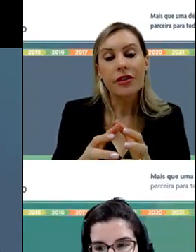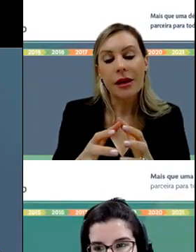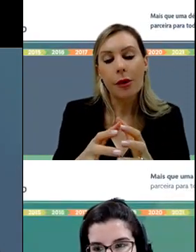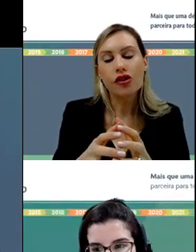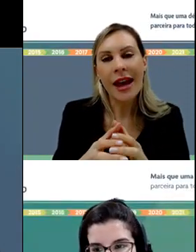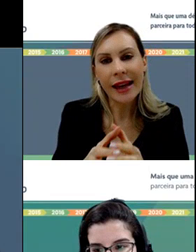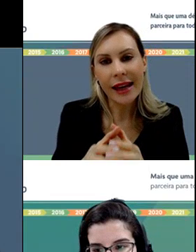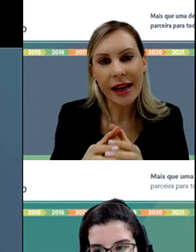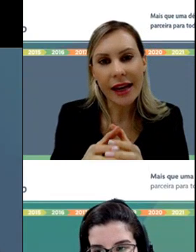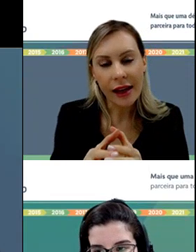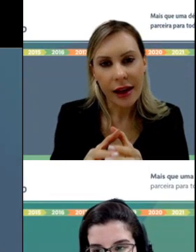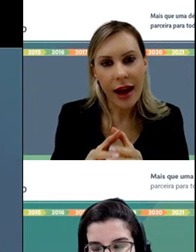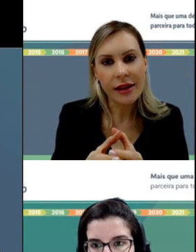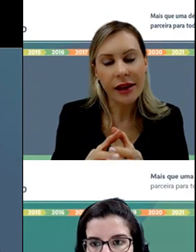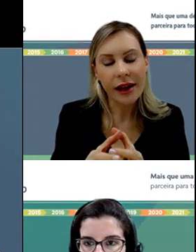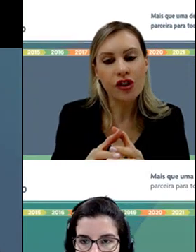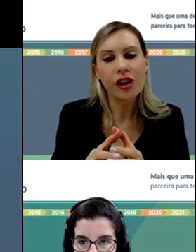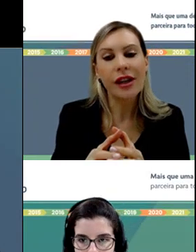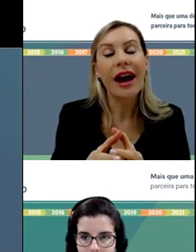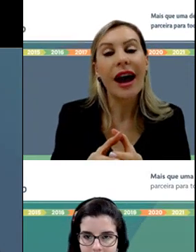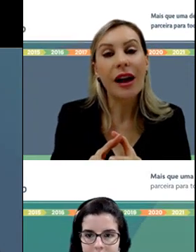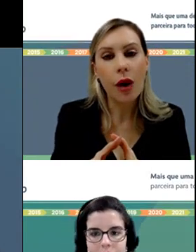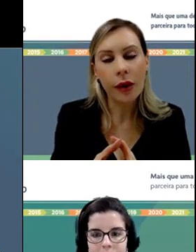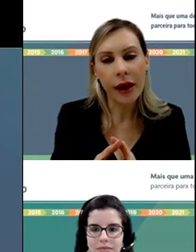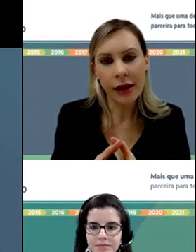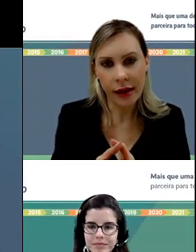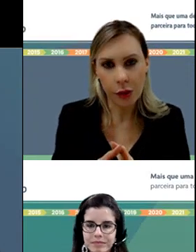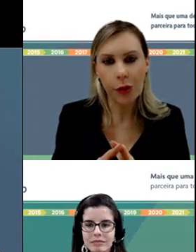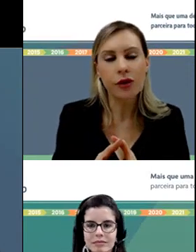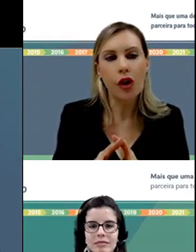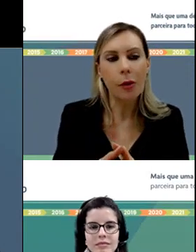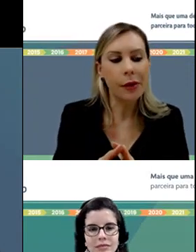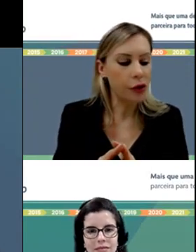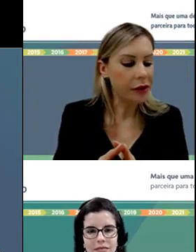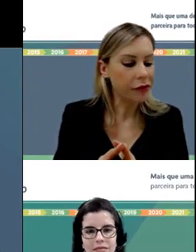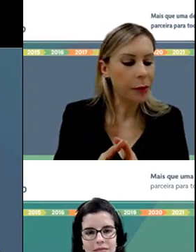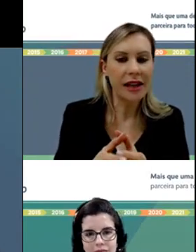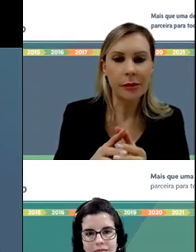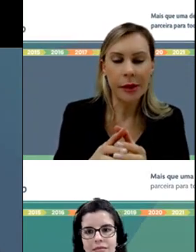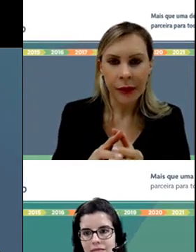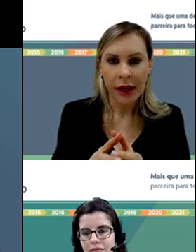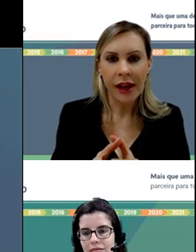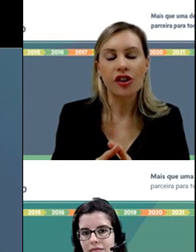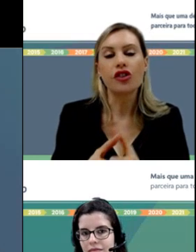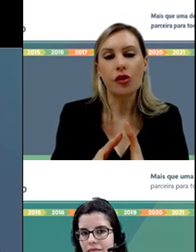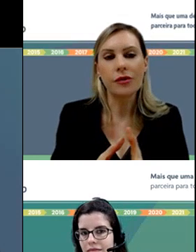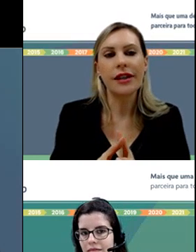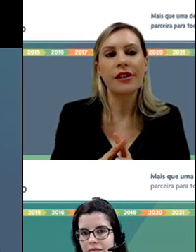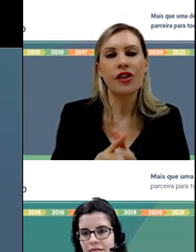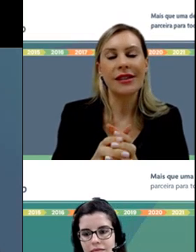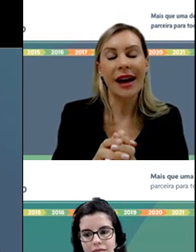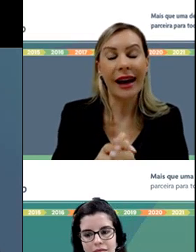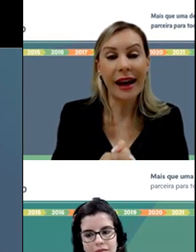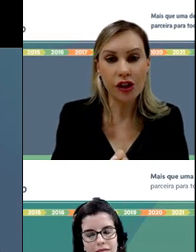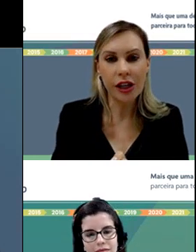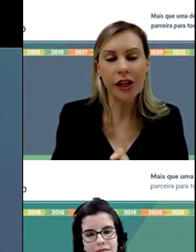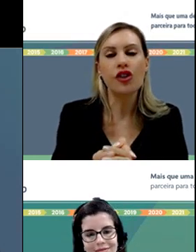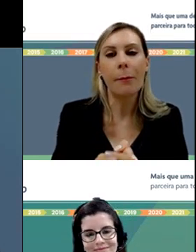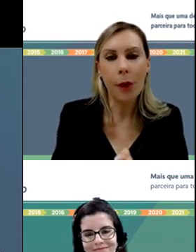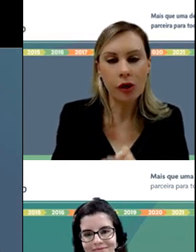especial e você pode requerer essa caixinha a qualquer tempo. É só pedir para a FUNPRESP que a gente concede